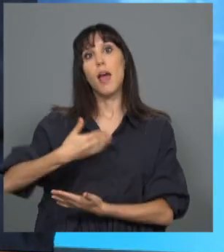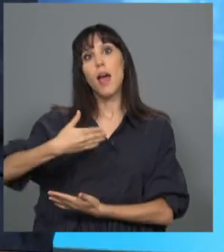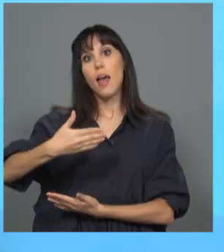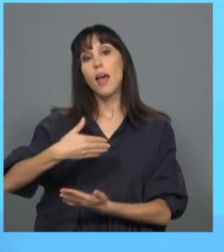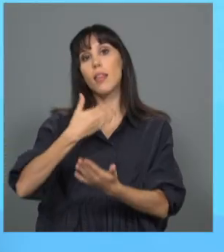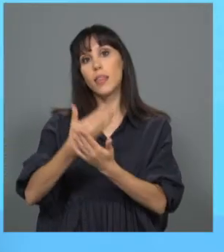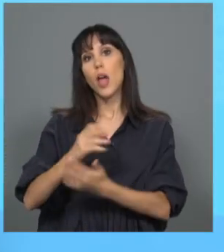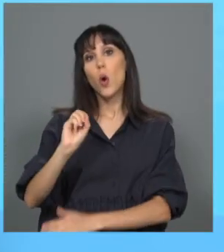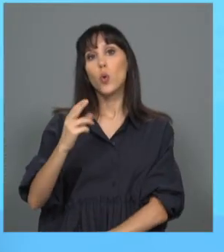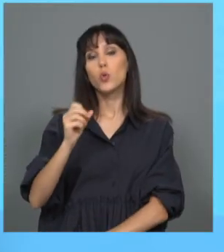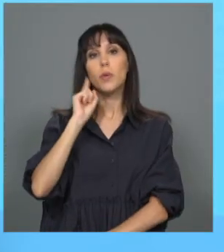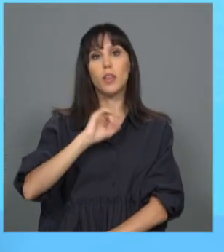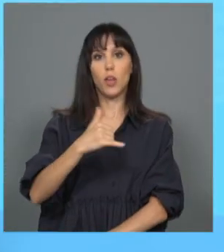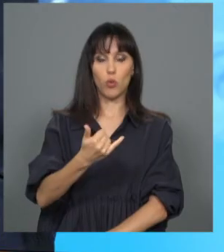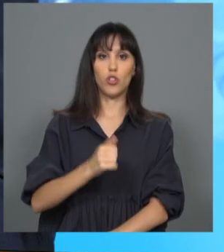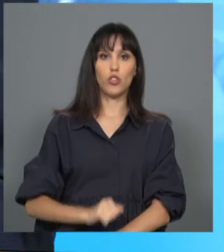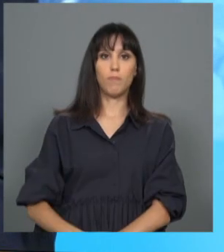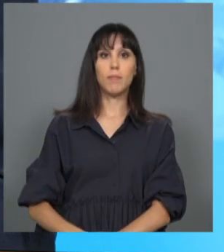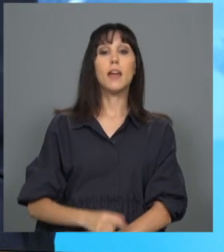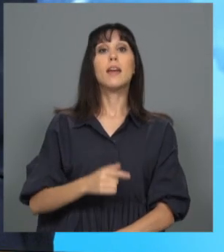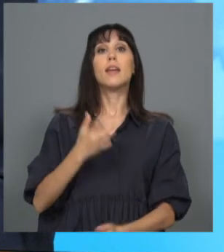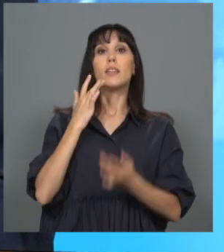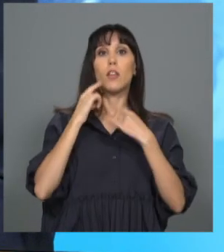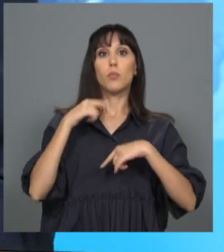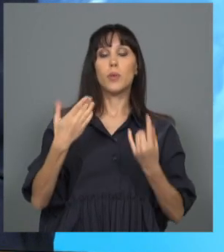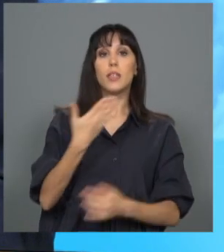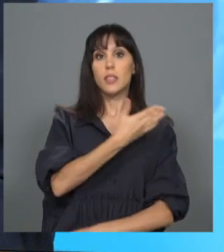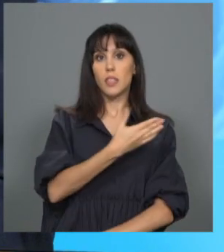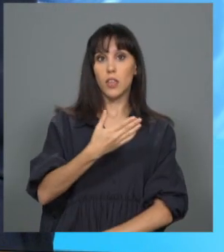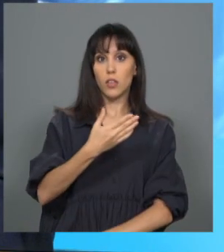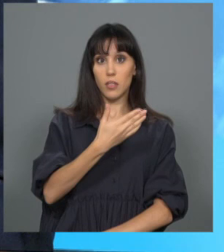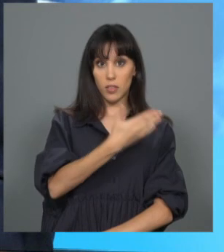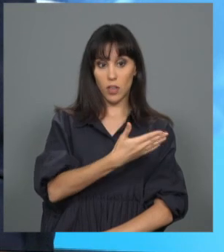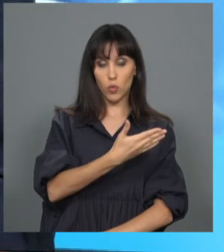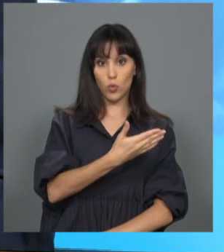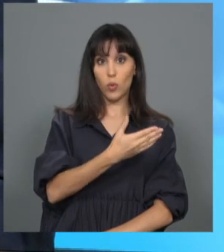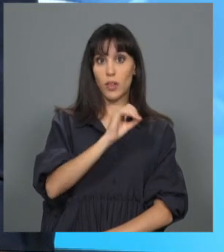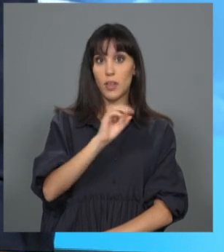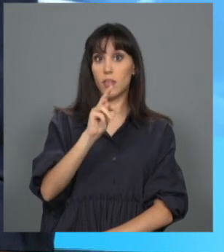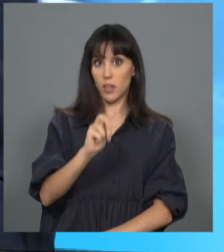São 103 representações. Cada representação